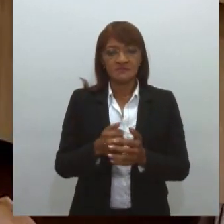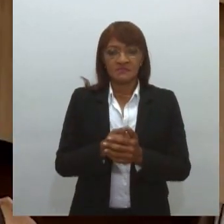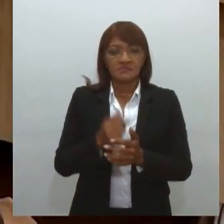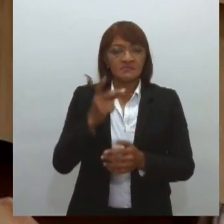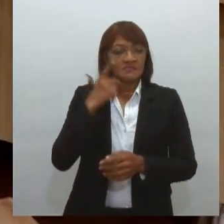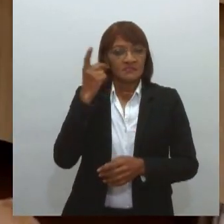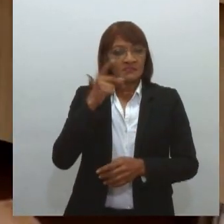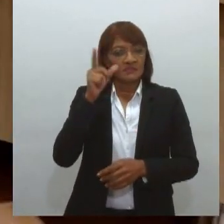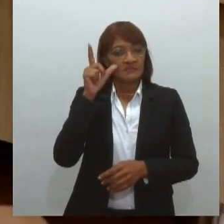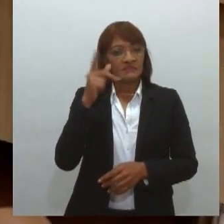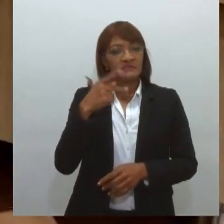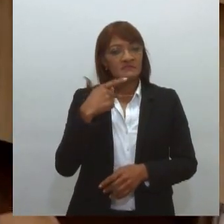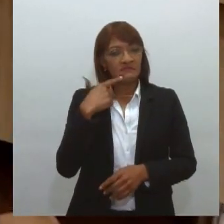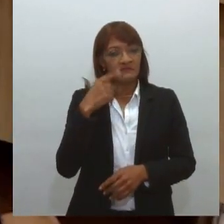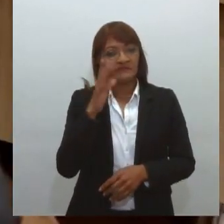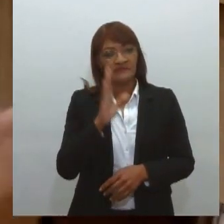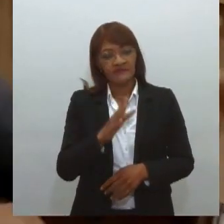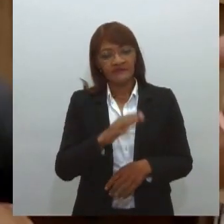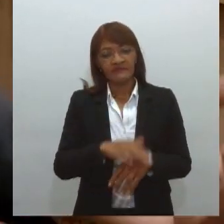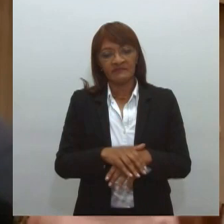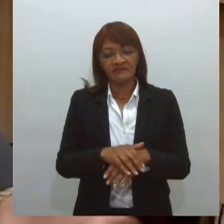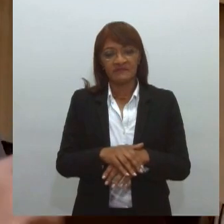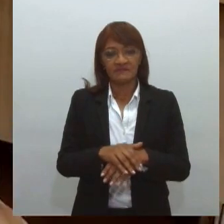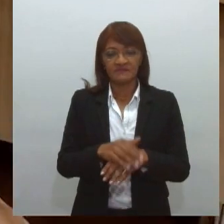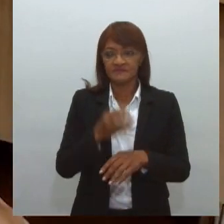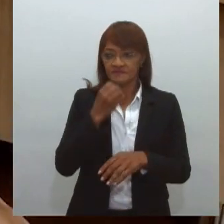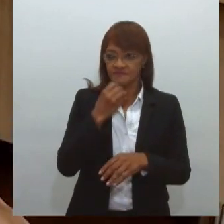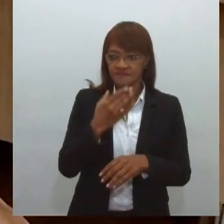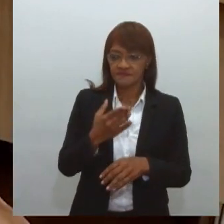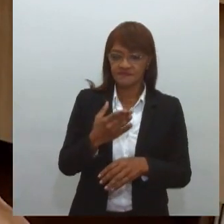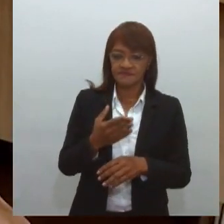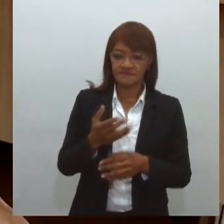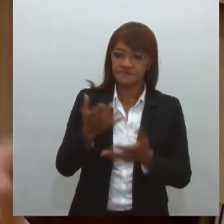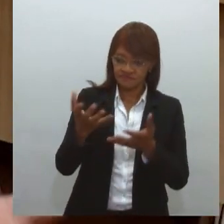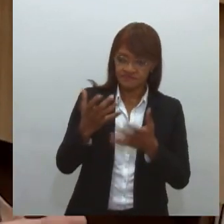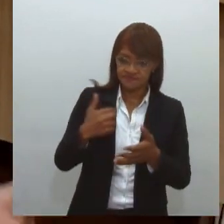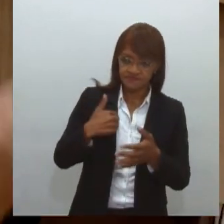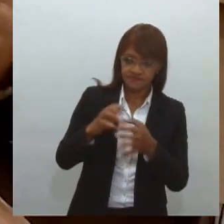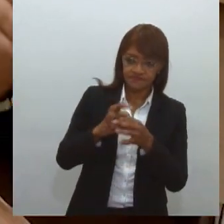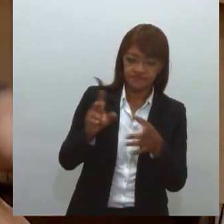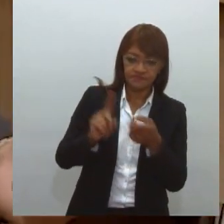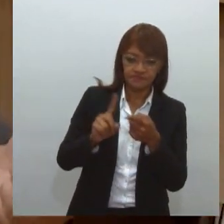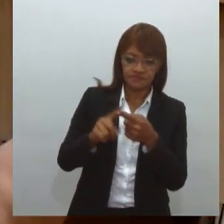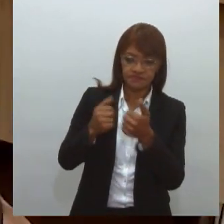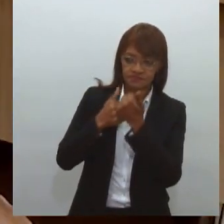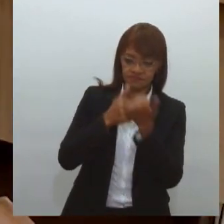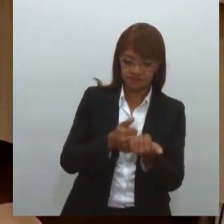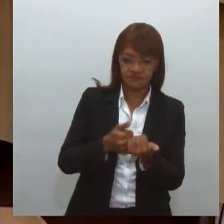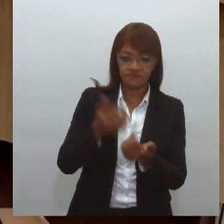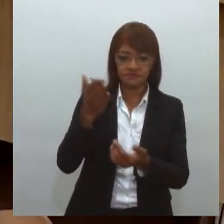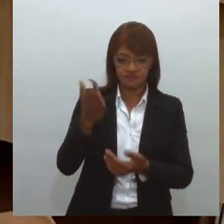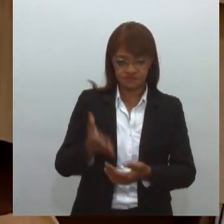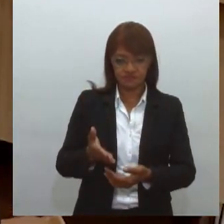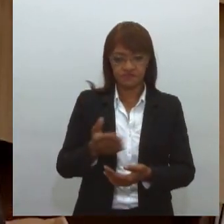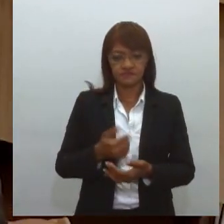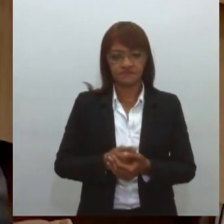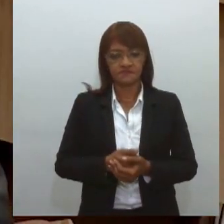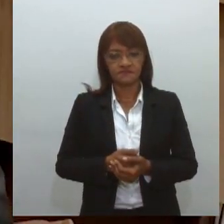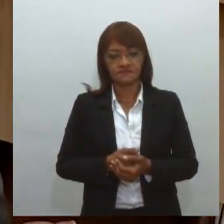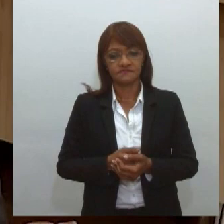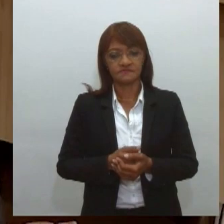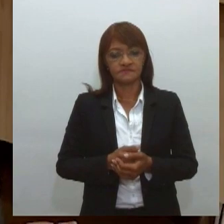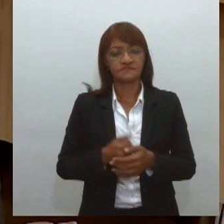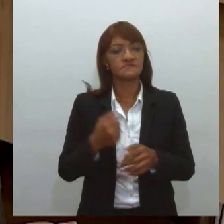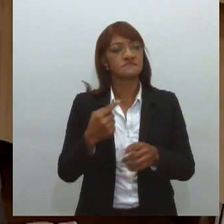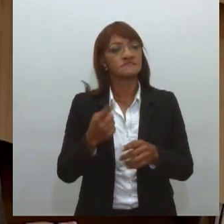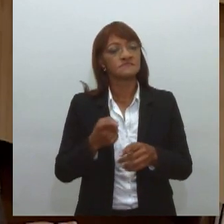grande entusiasta do tema, e quero, deputado, me colocar à disposição também para ajudar de alguma maneira, me coloco à sua inteira disposição.